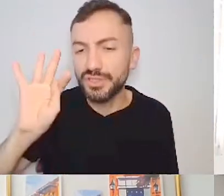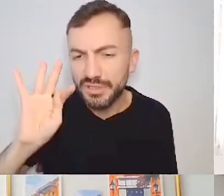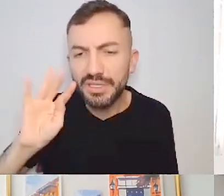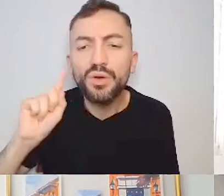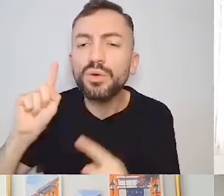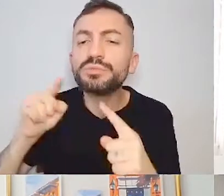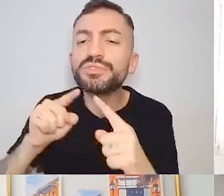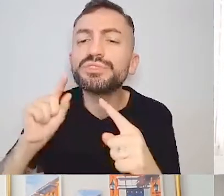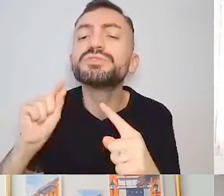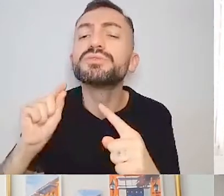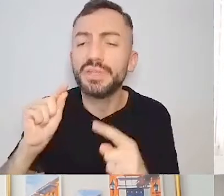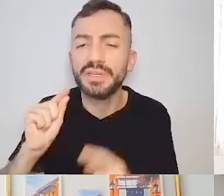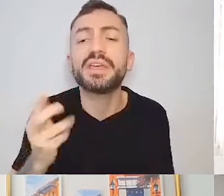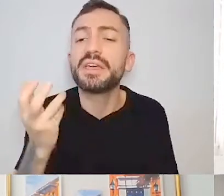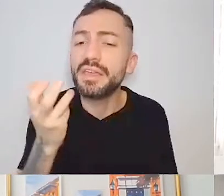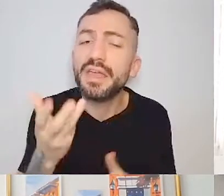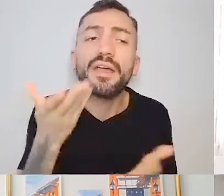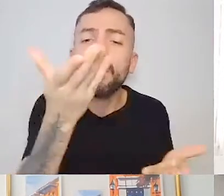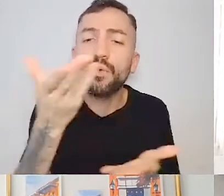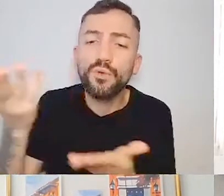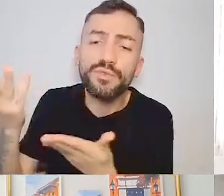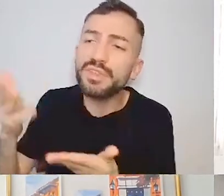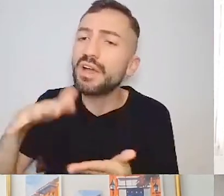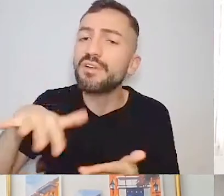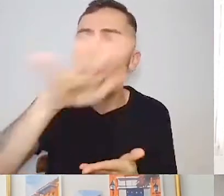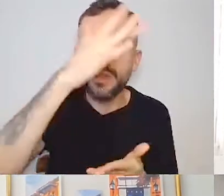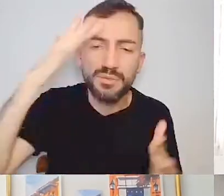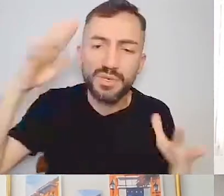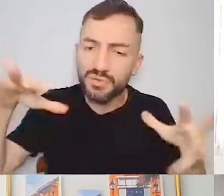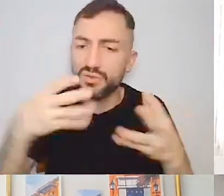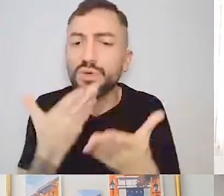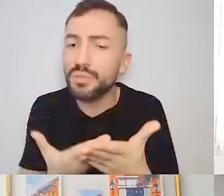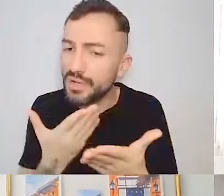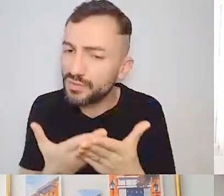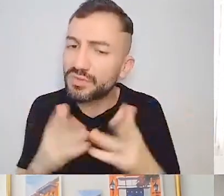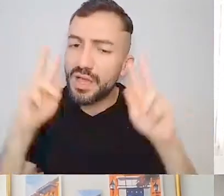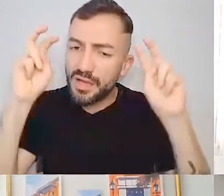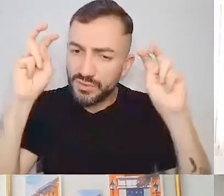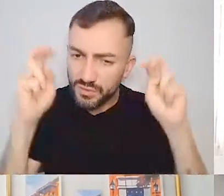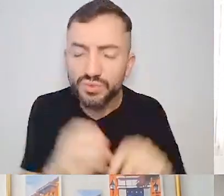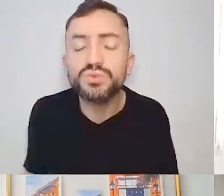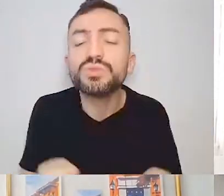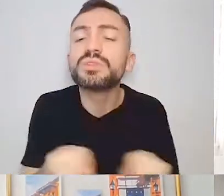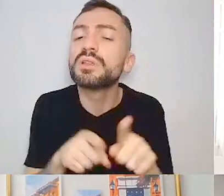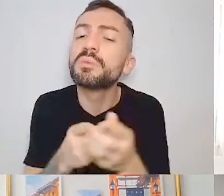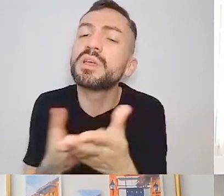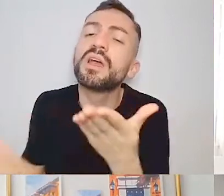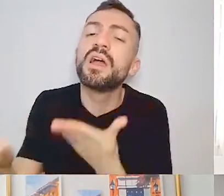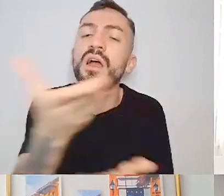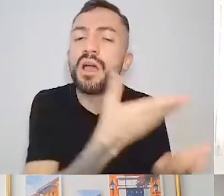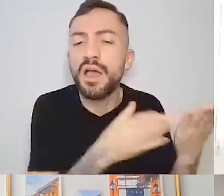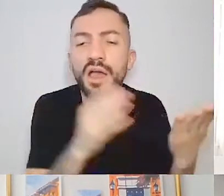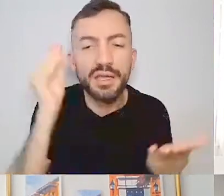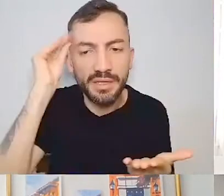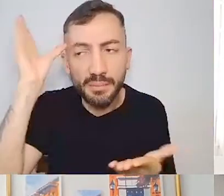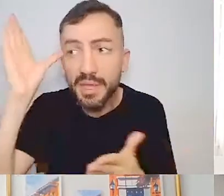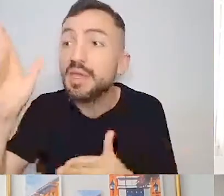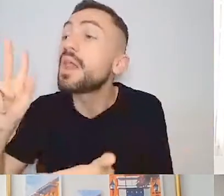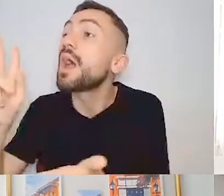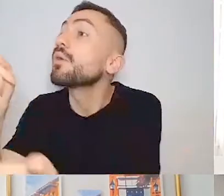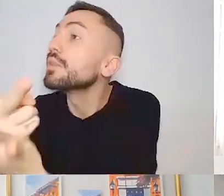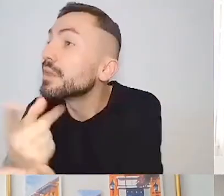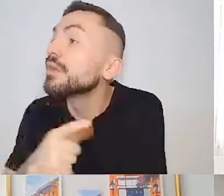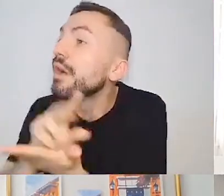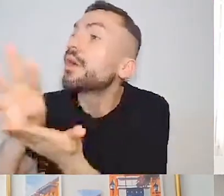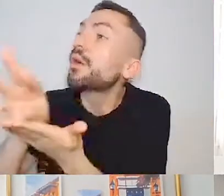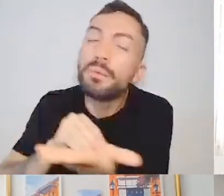à época, o de reunir profissionais interessados em estudar o tema, promover intercâmbios de saberes, de boas práticas,